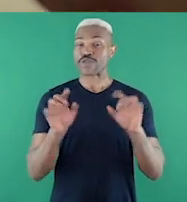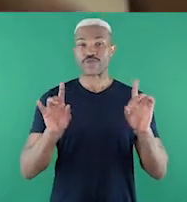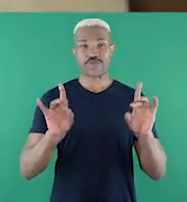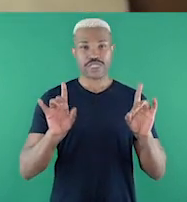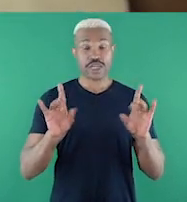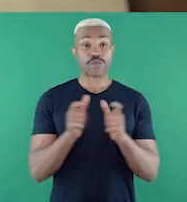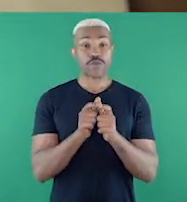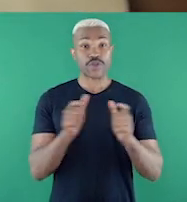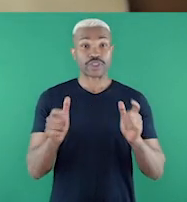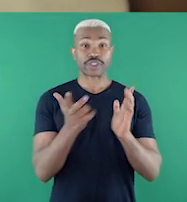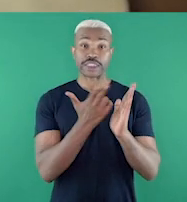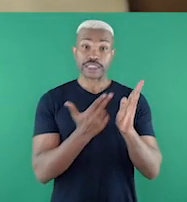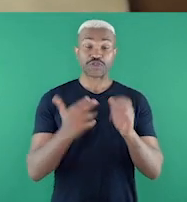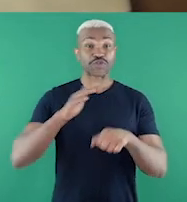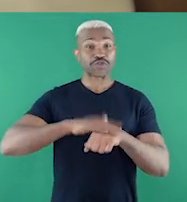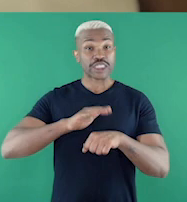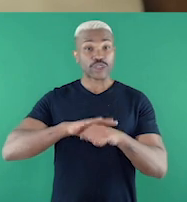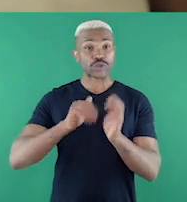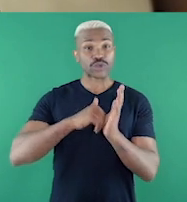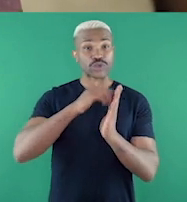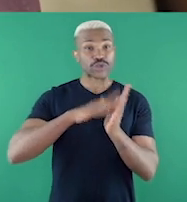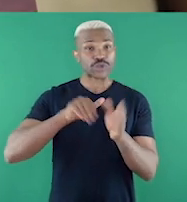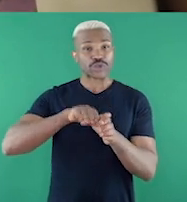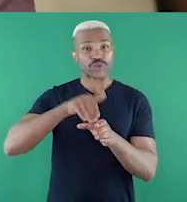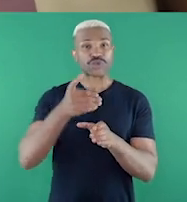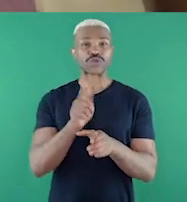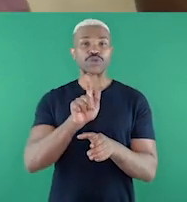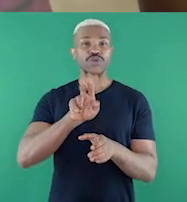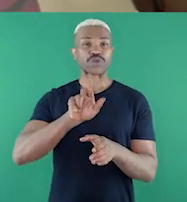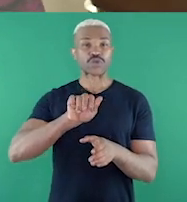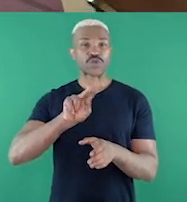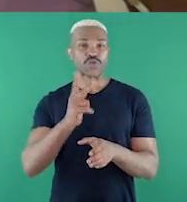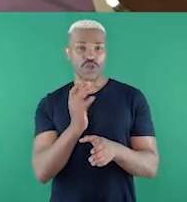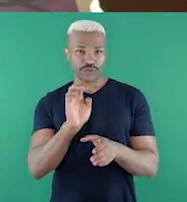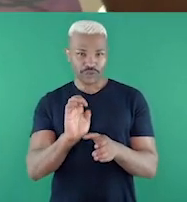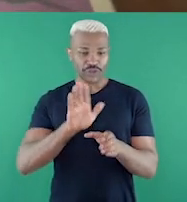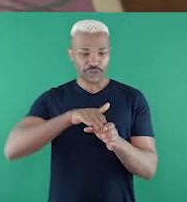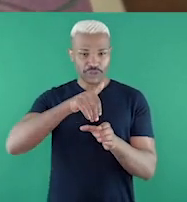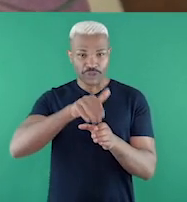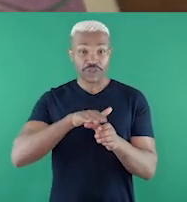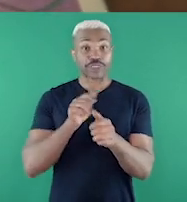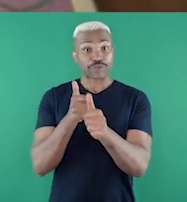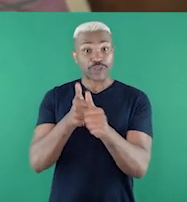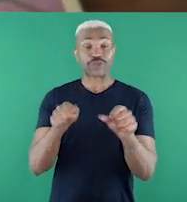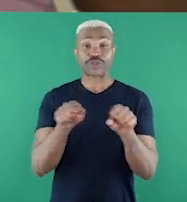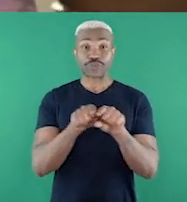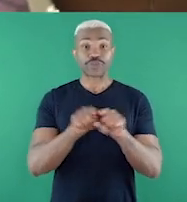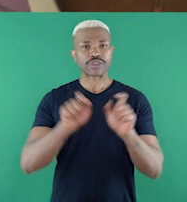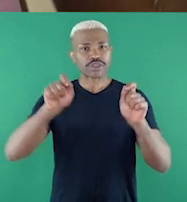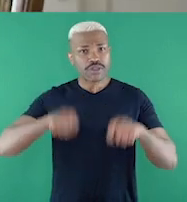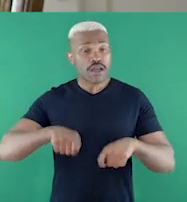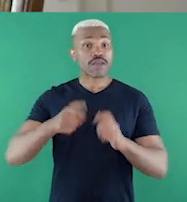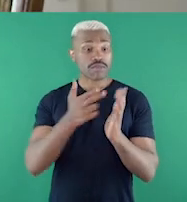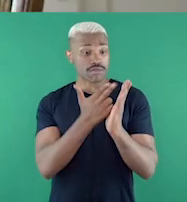a maior parte das ilustrações foram feitas com guache, que é um material que é um pouco mais comum. Eu acho que tem esse lugar de aproximação. É possível,